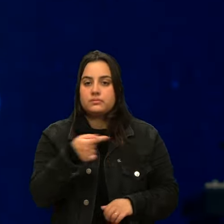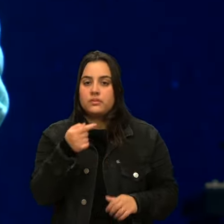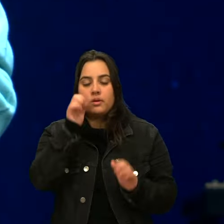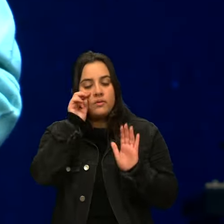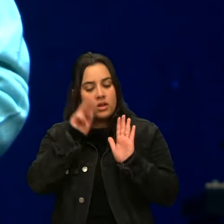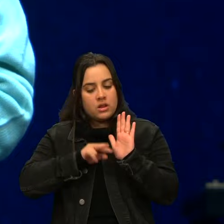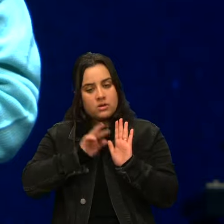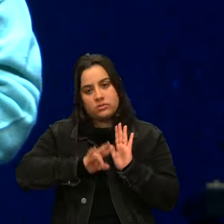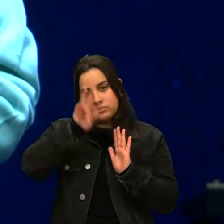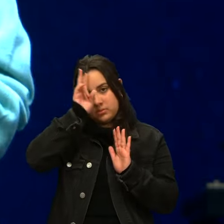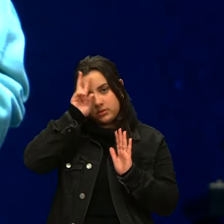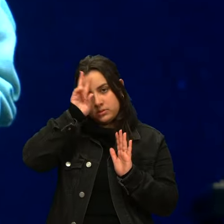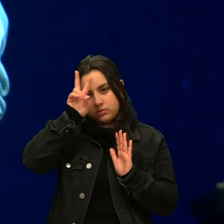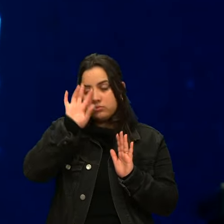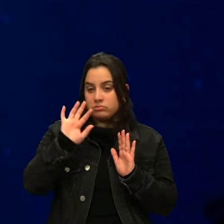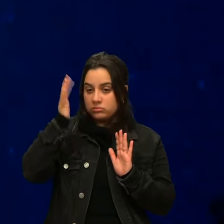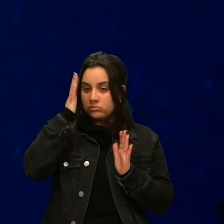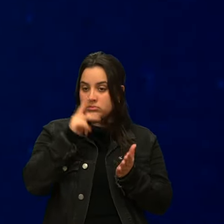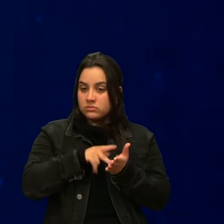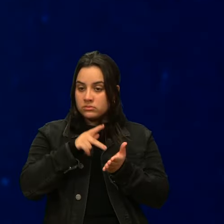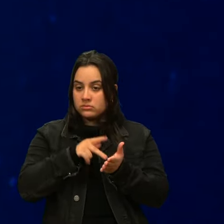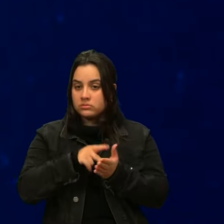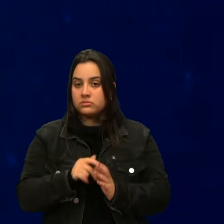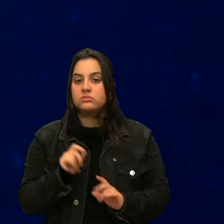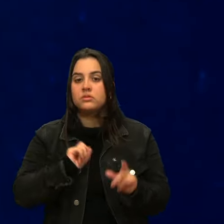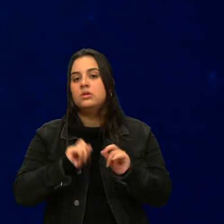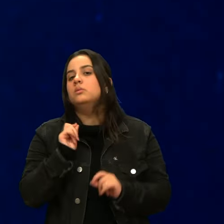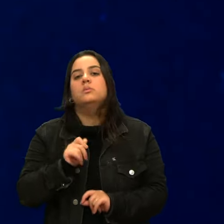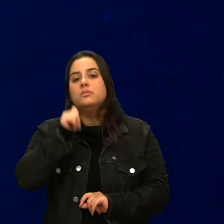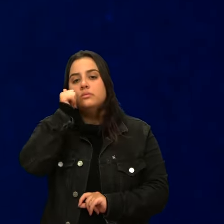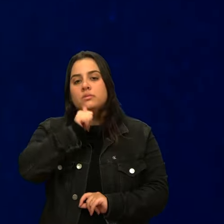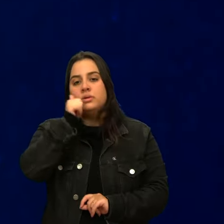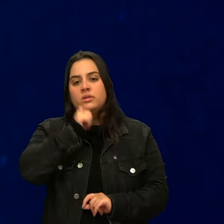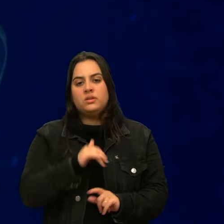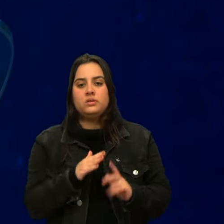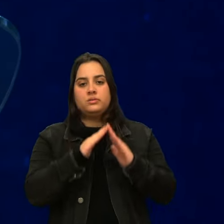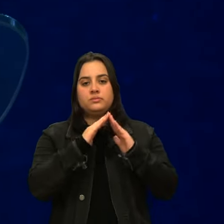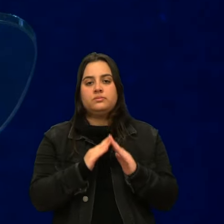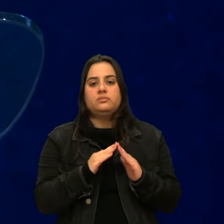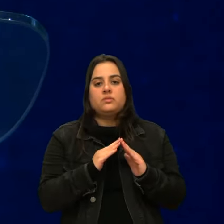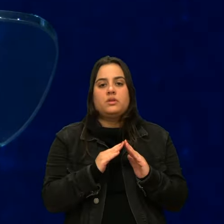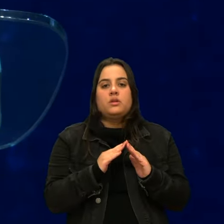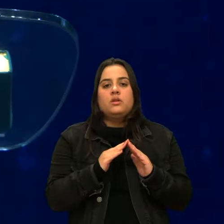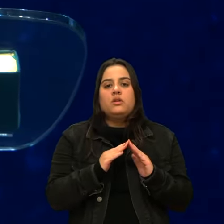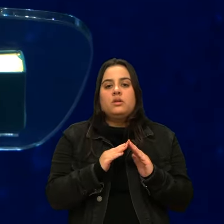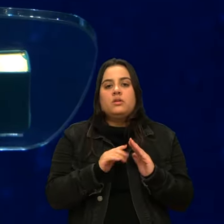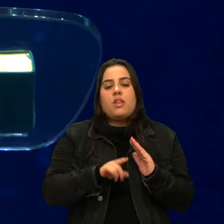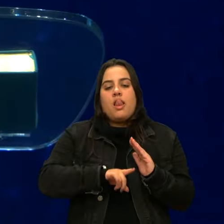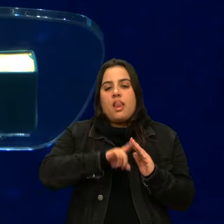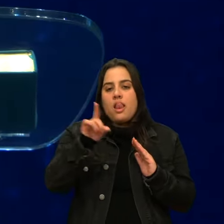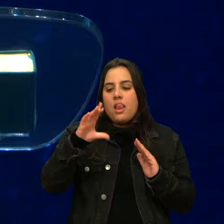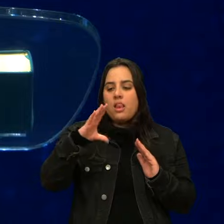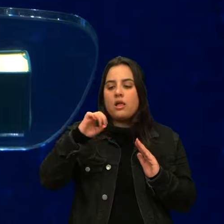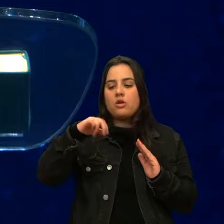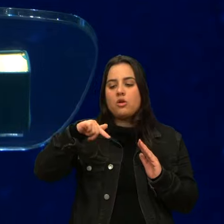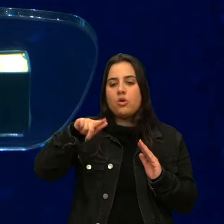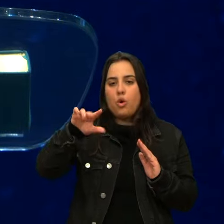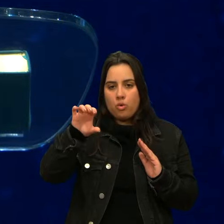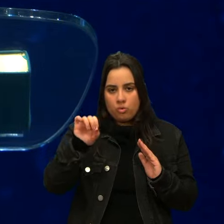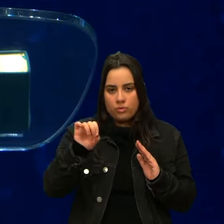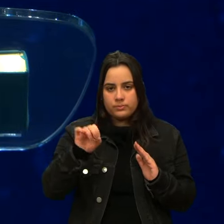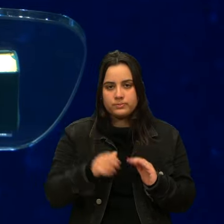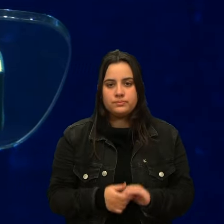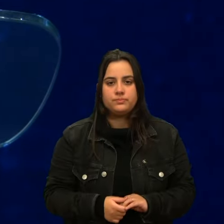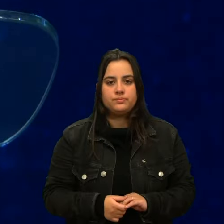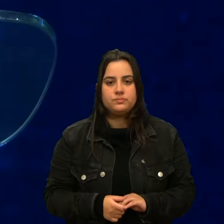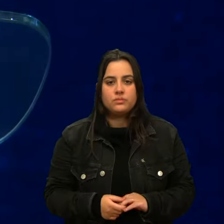é uma história real, uma história que aconteceu, de uma mulher que ela mora lá na República Democrática do Congo. E